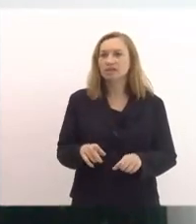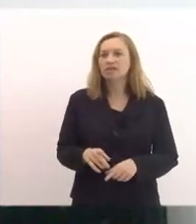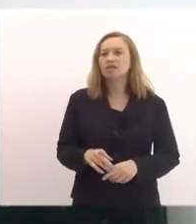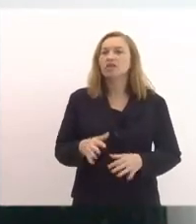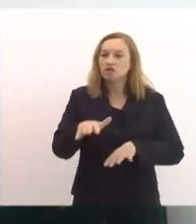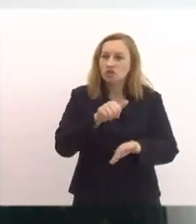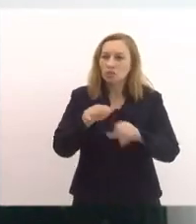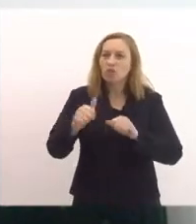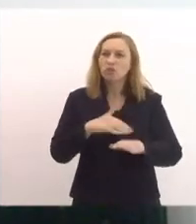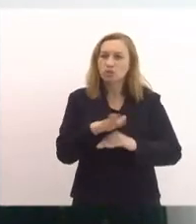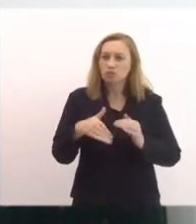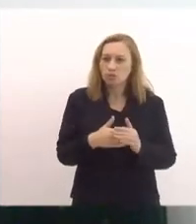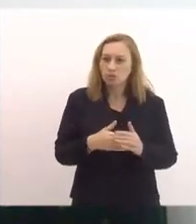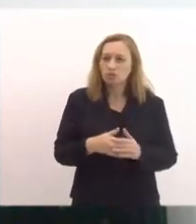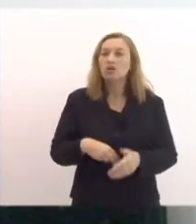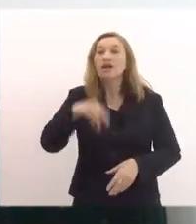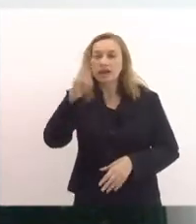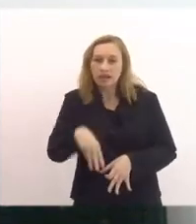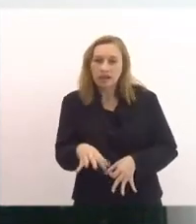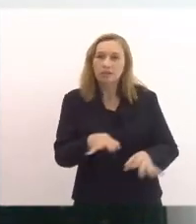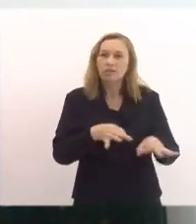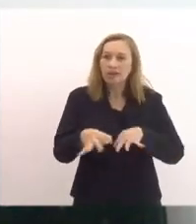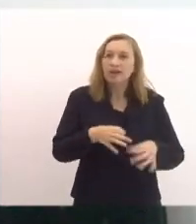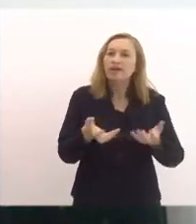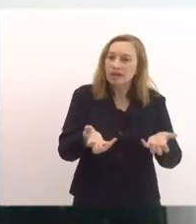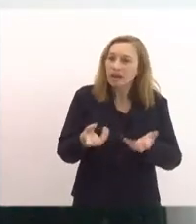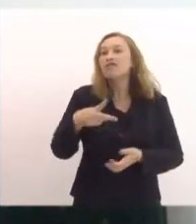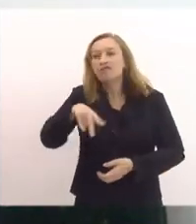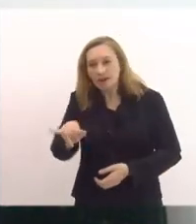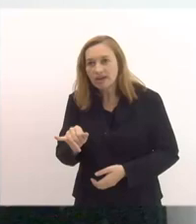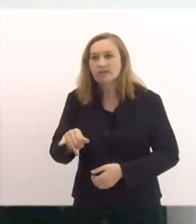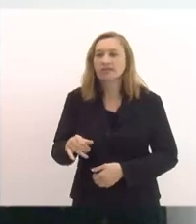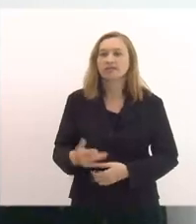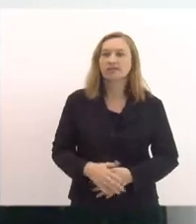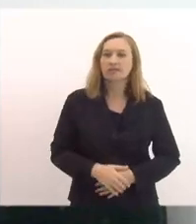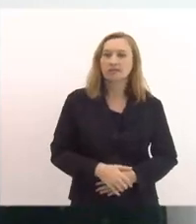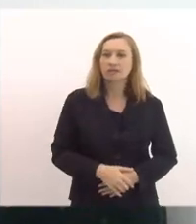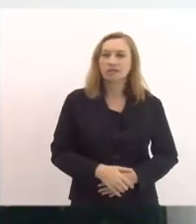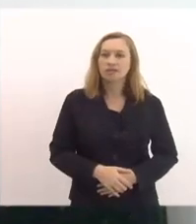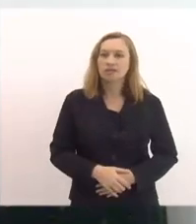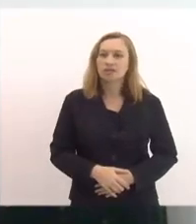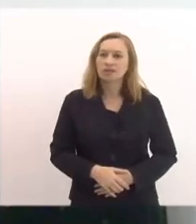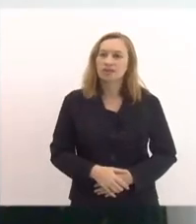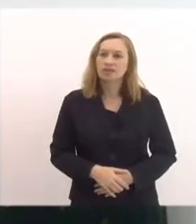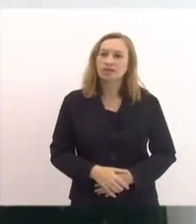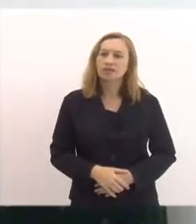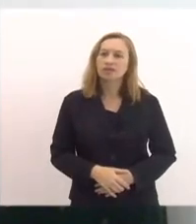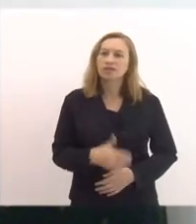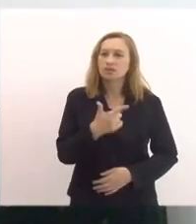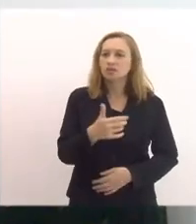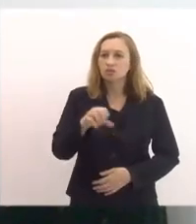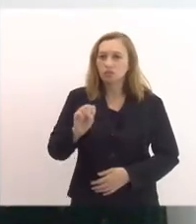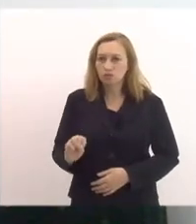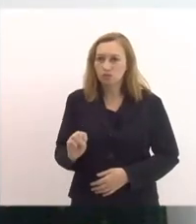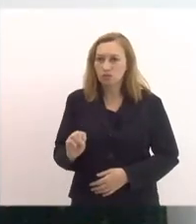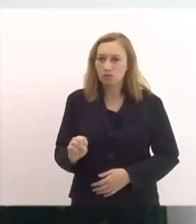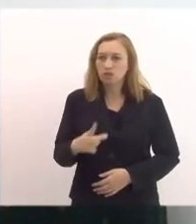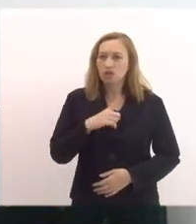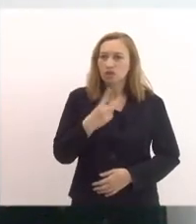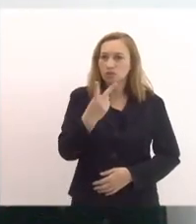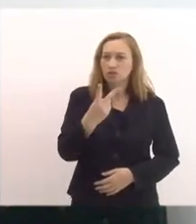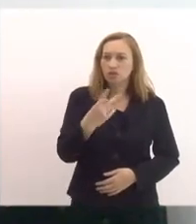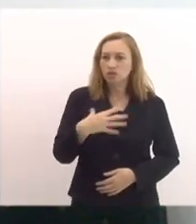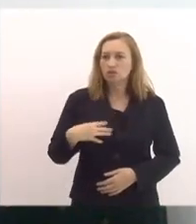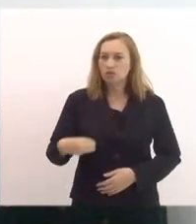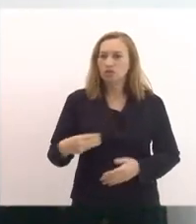Chamou-se todos. Quem está preparado e quer, vai. Né? Eu vi essa luta em 2008 e eu tenho 2 filhos